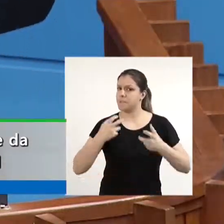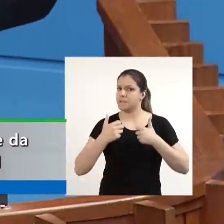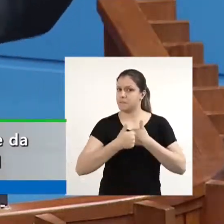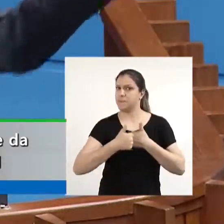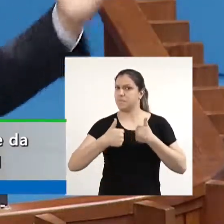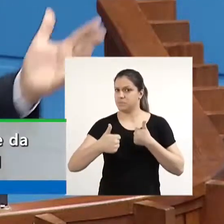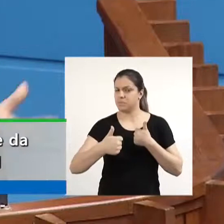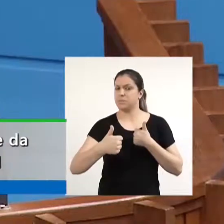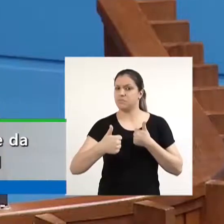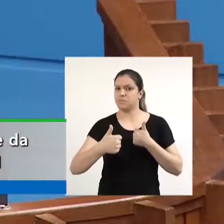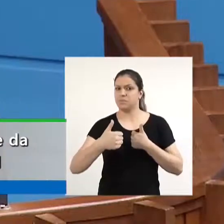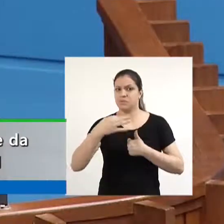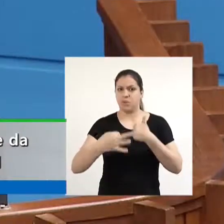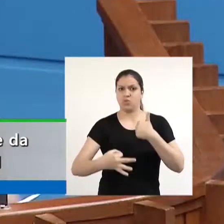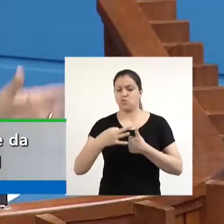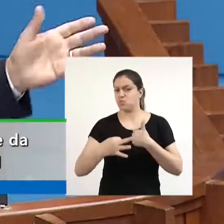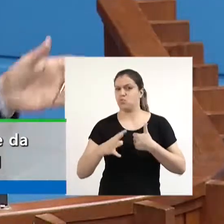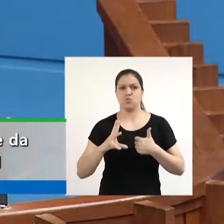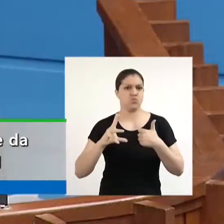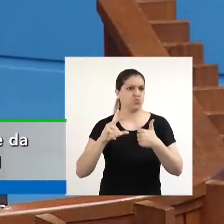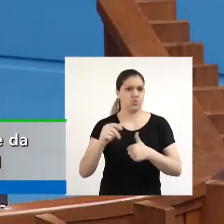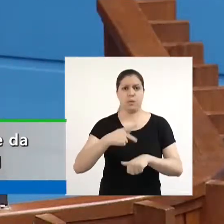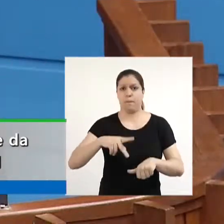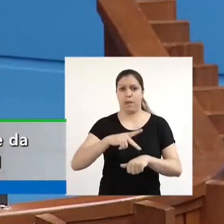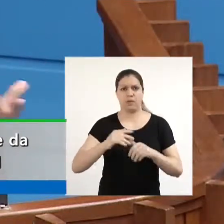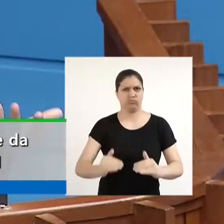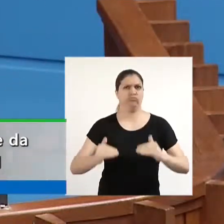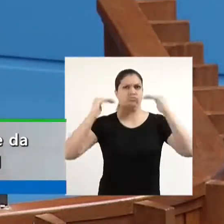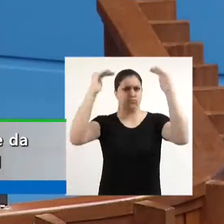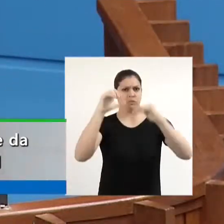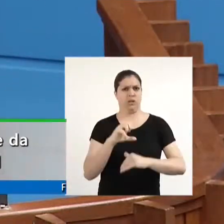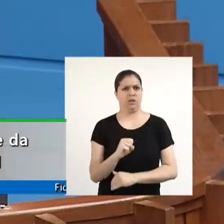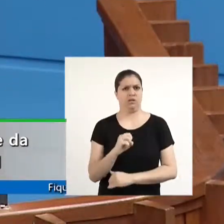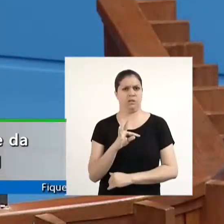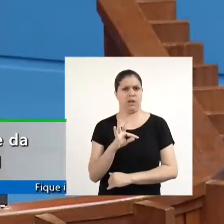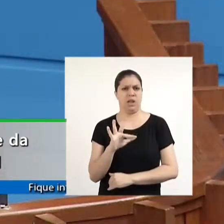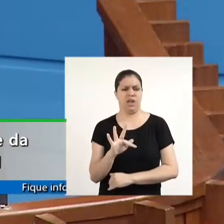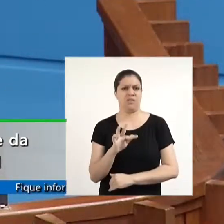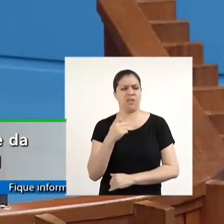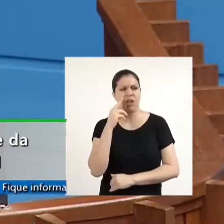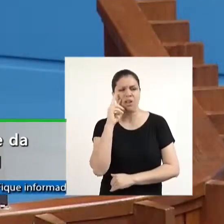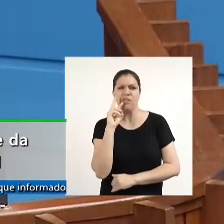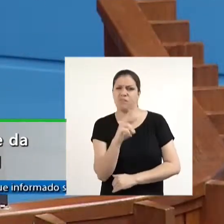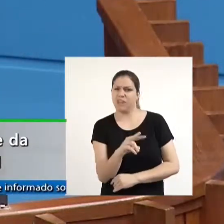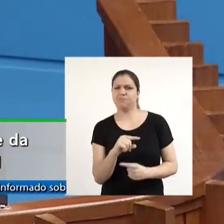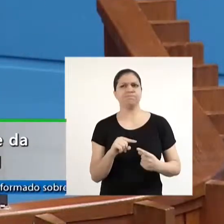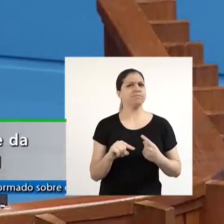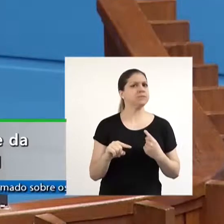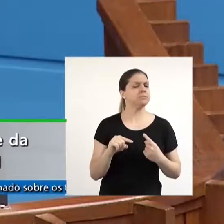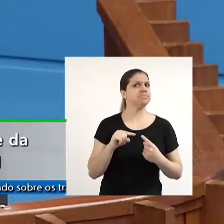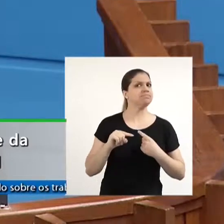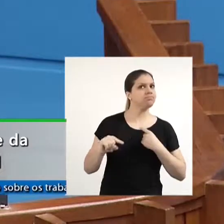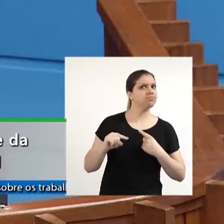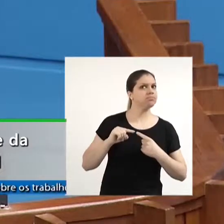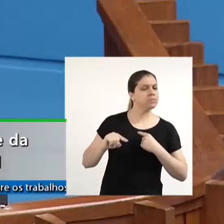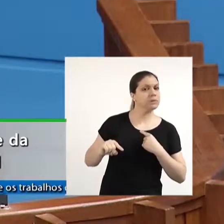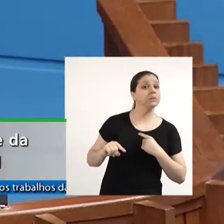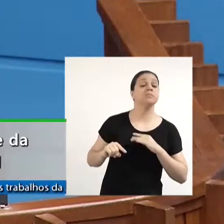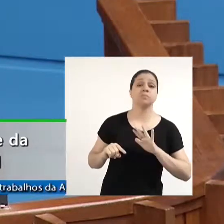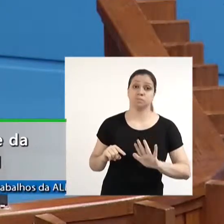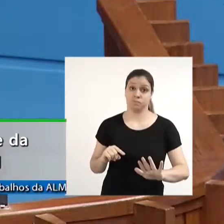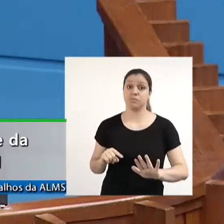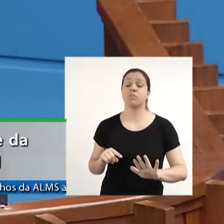alta cúpula do judiciário, que é o STF, a gente vê as divergências. Nesse caso, especificamente,